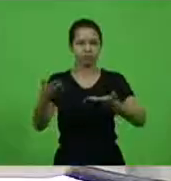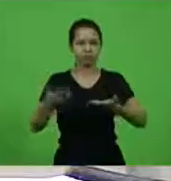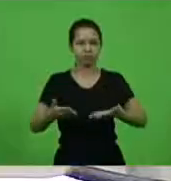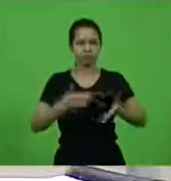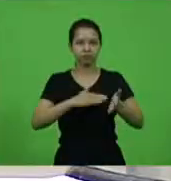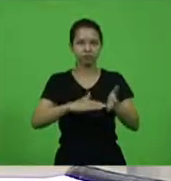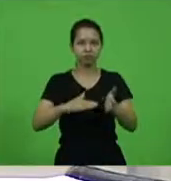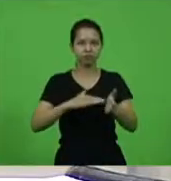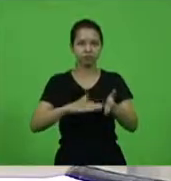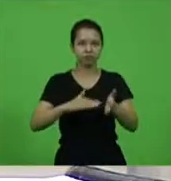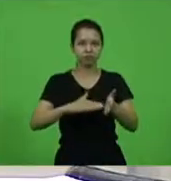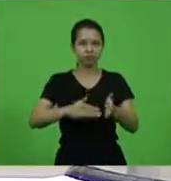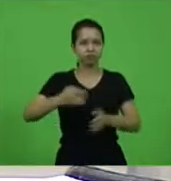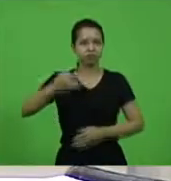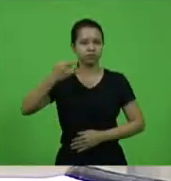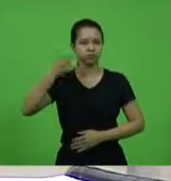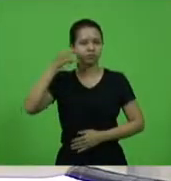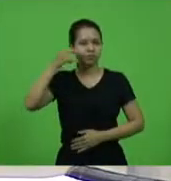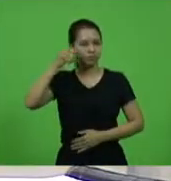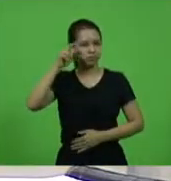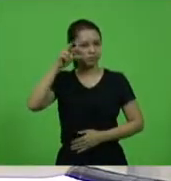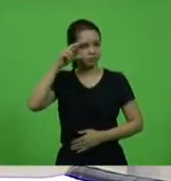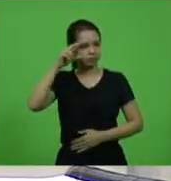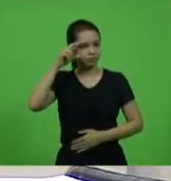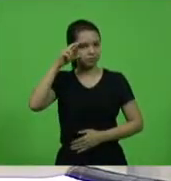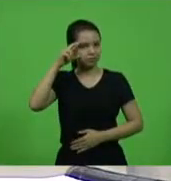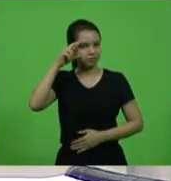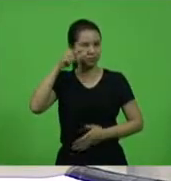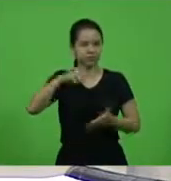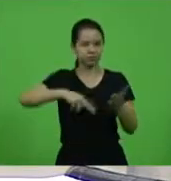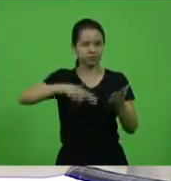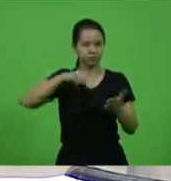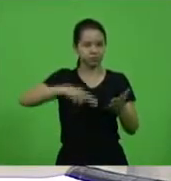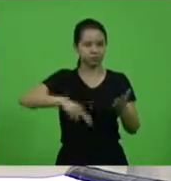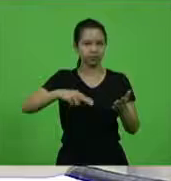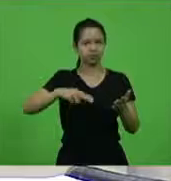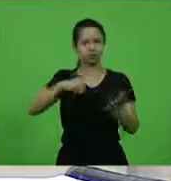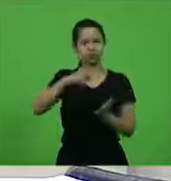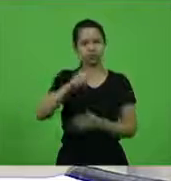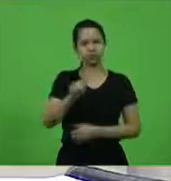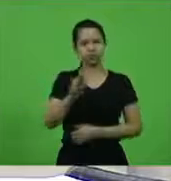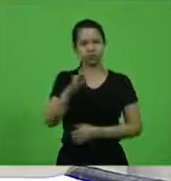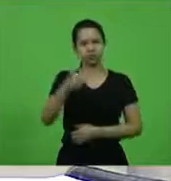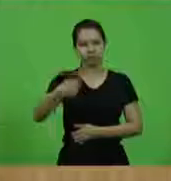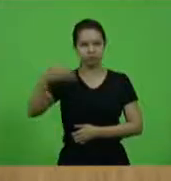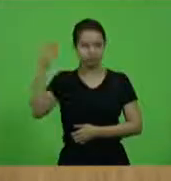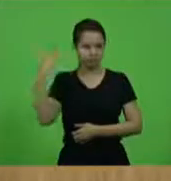Secretário, o deputado Alba, para que proceda a leitura das atas das últimas sessões.